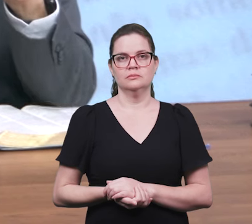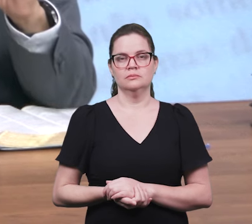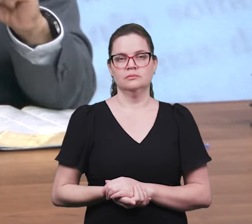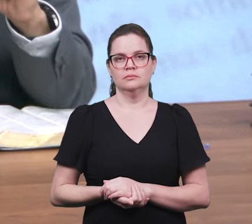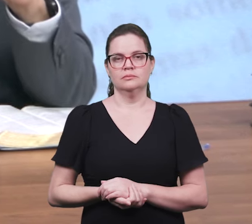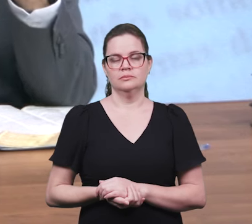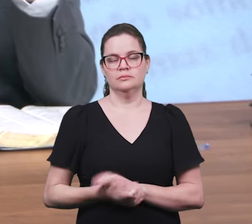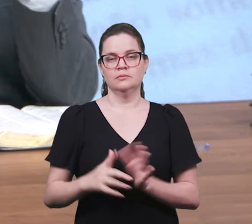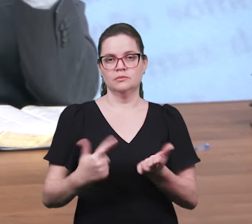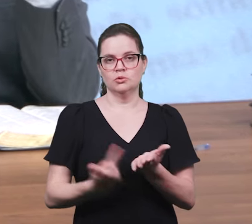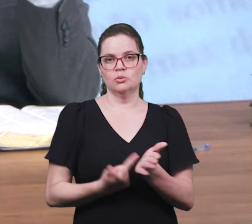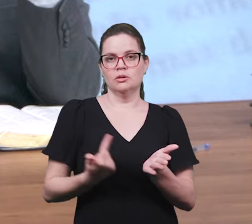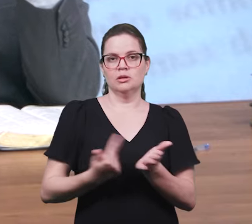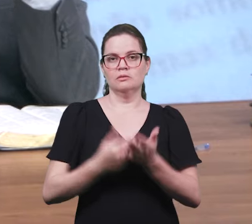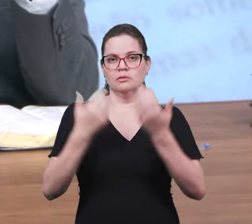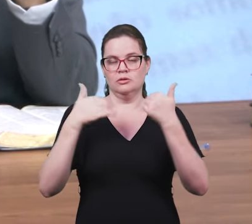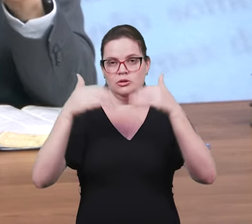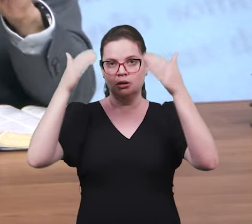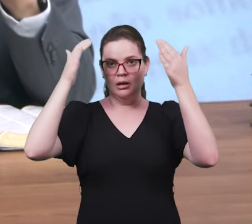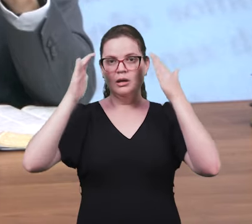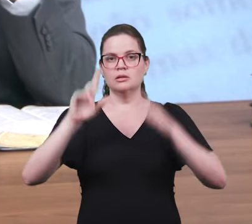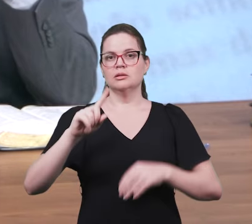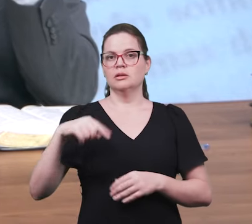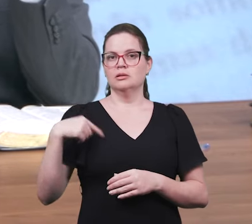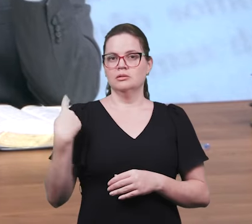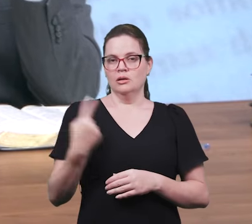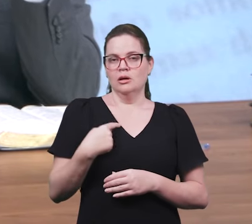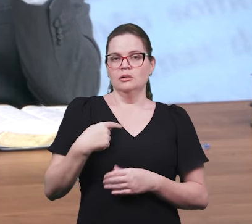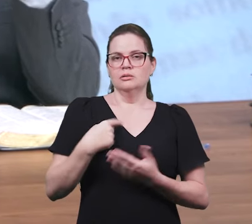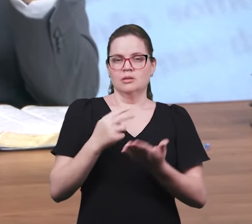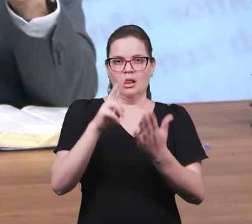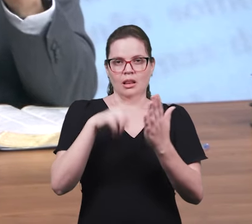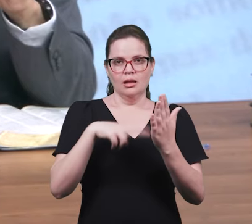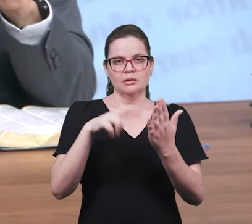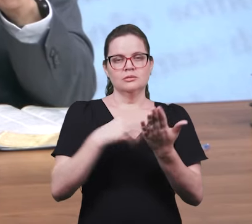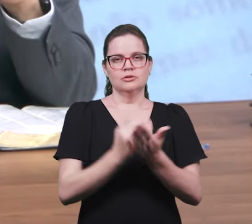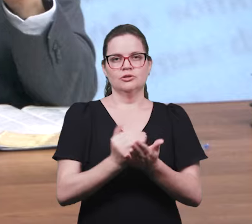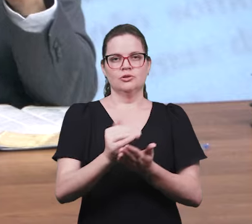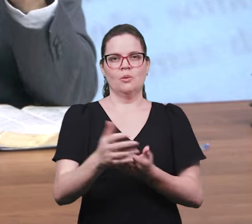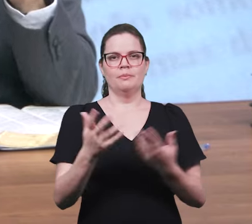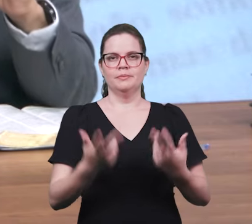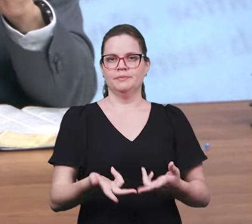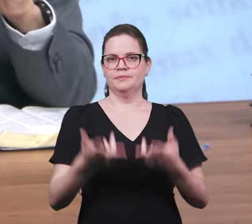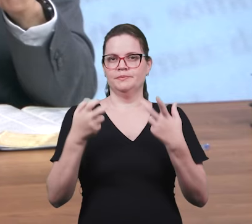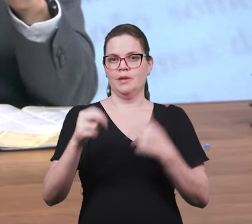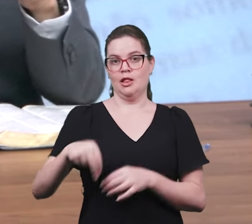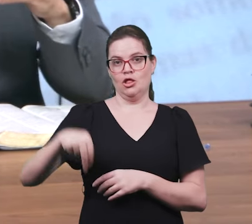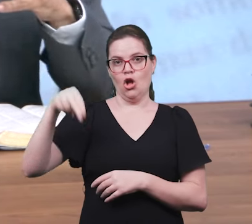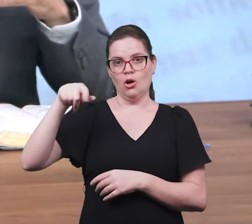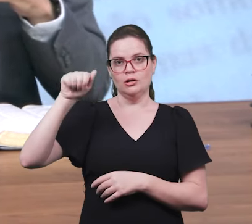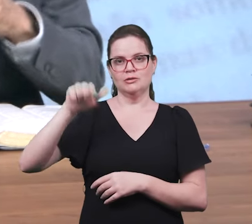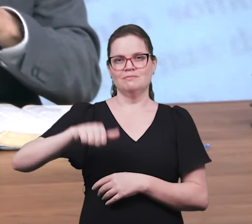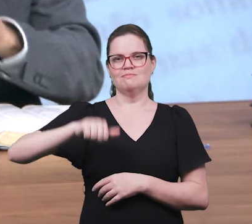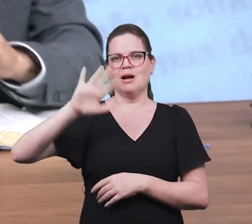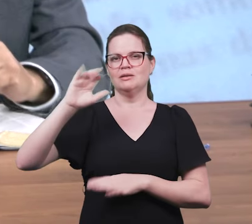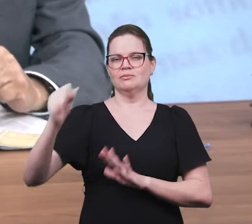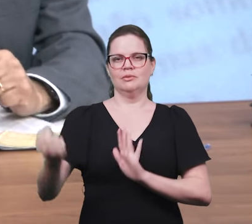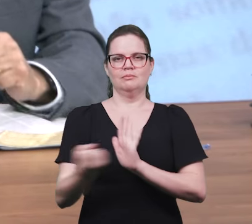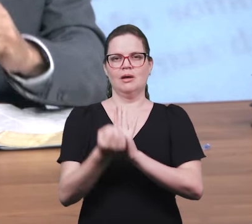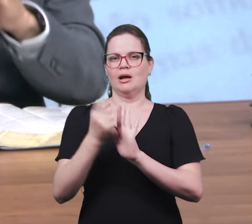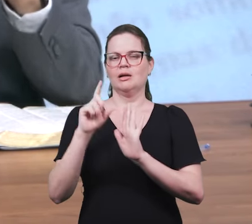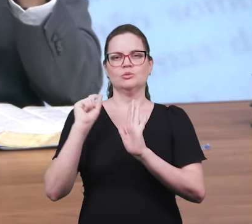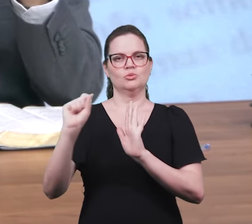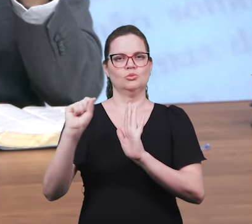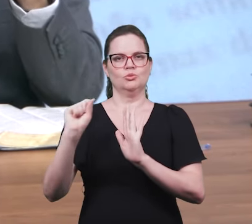No livro de Reis, nós passamos a saber que o Reino do Norte foi marcado desde o